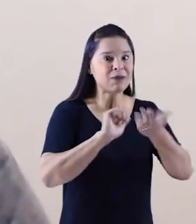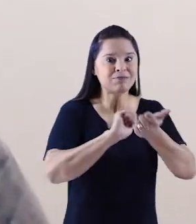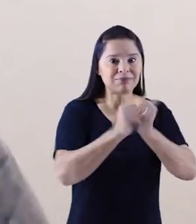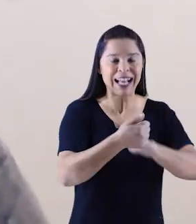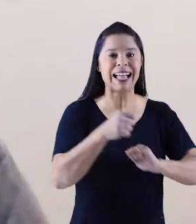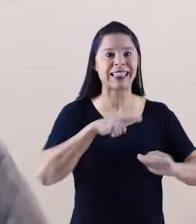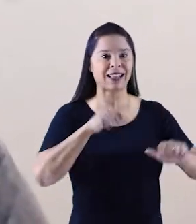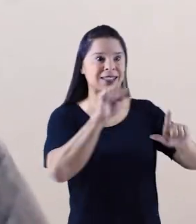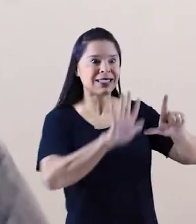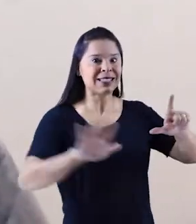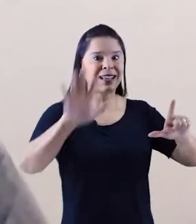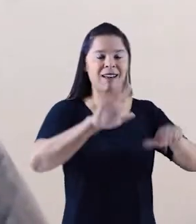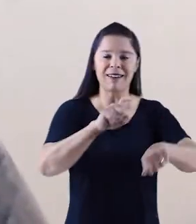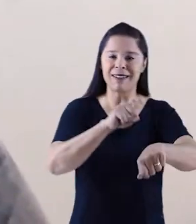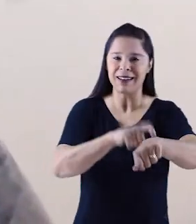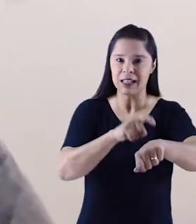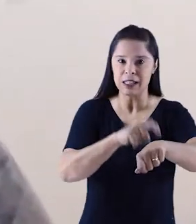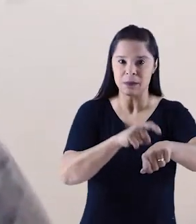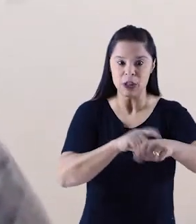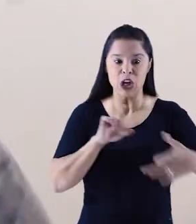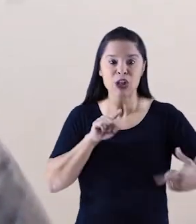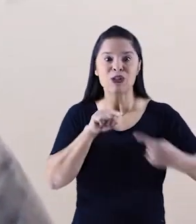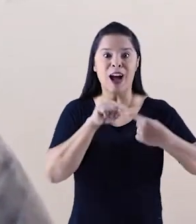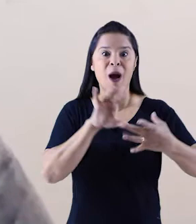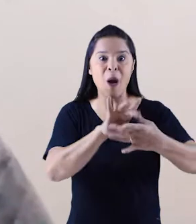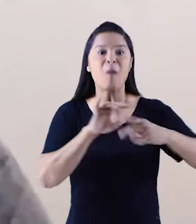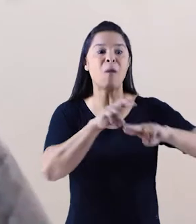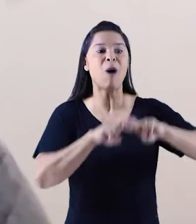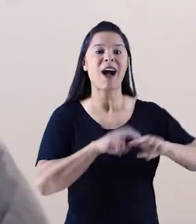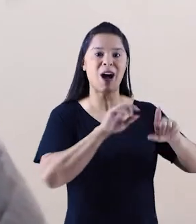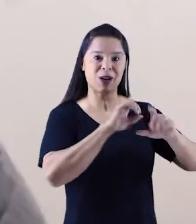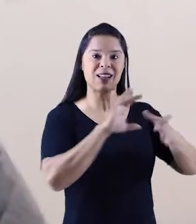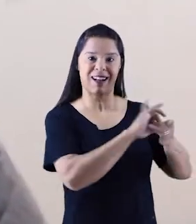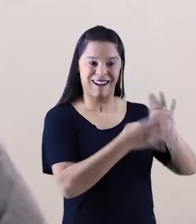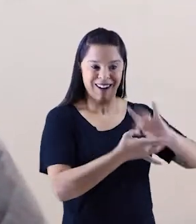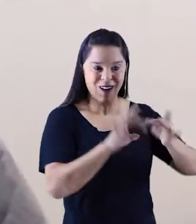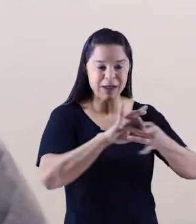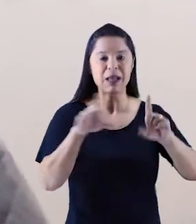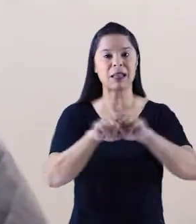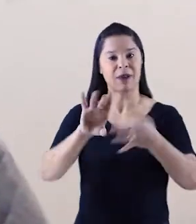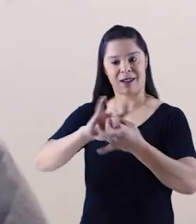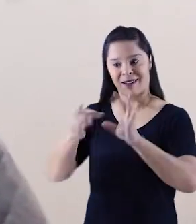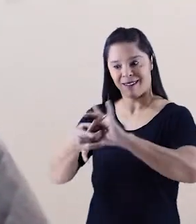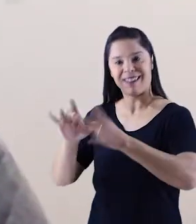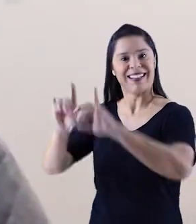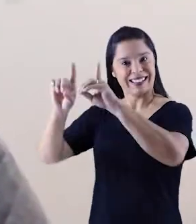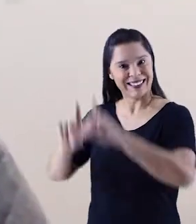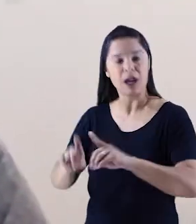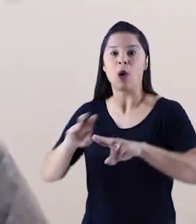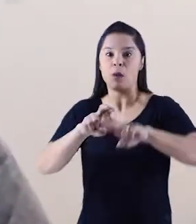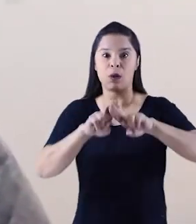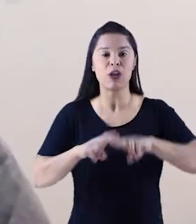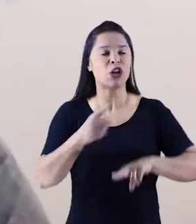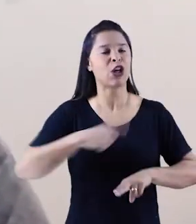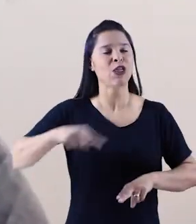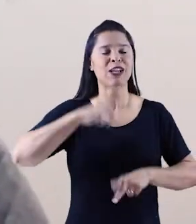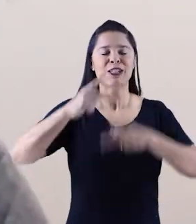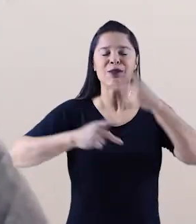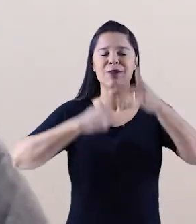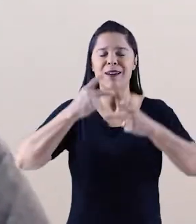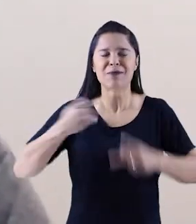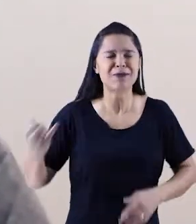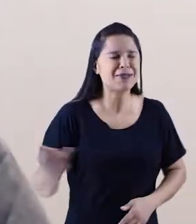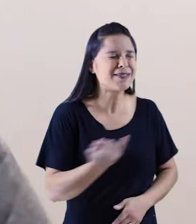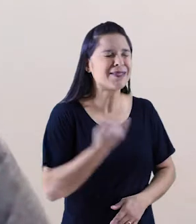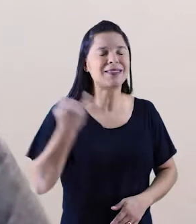esporte ganha cenário nesse momento com as Olimpíadas e com as Paralimpíadas. E para isso, reforçamos enquanto